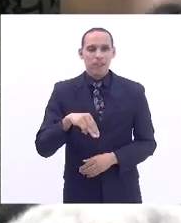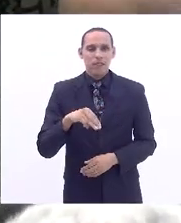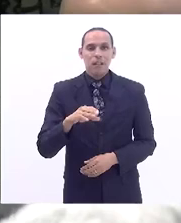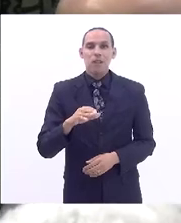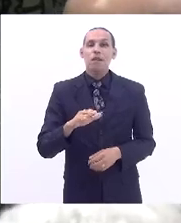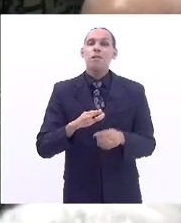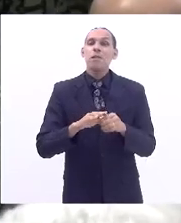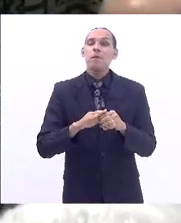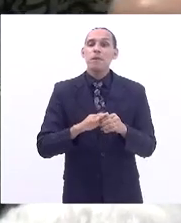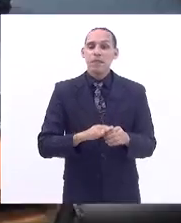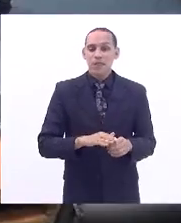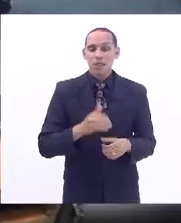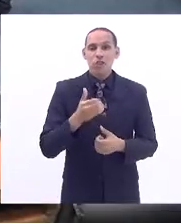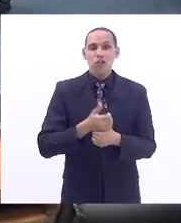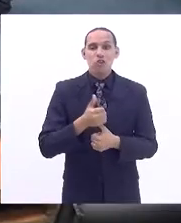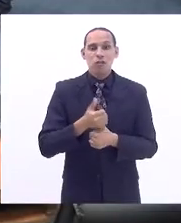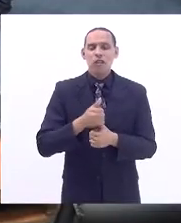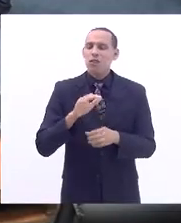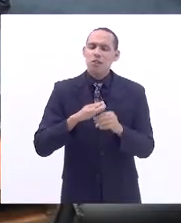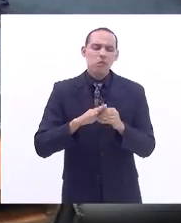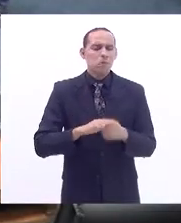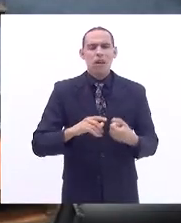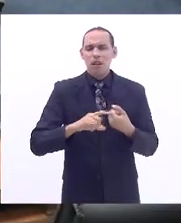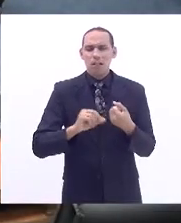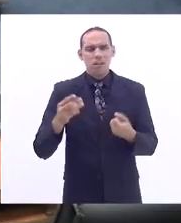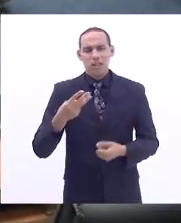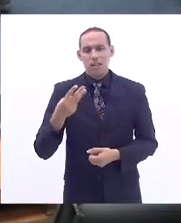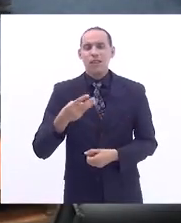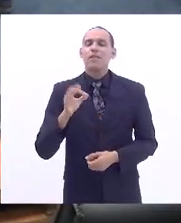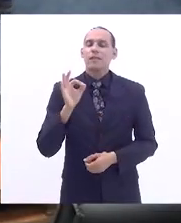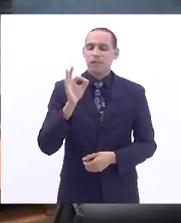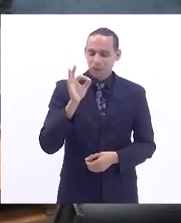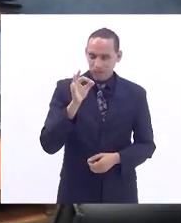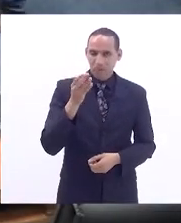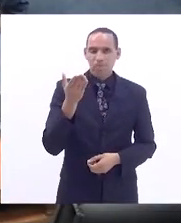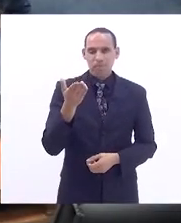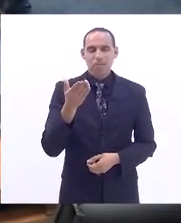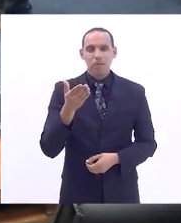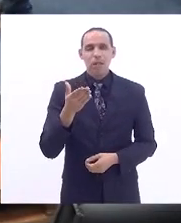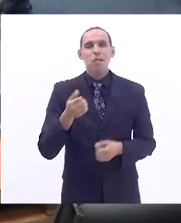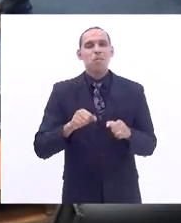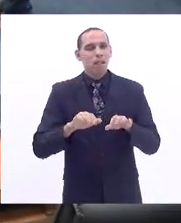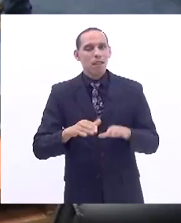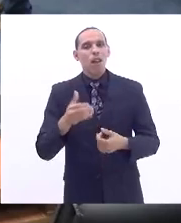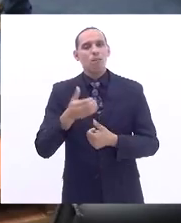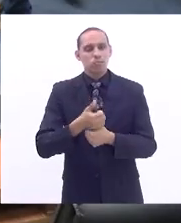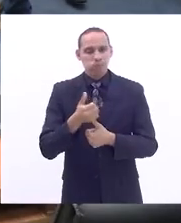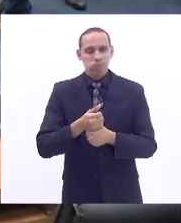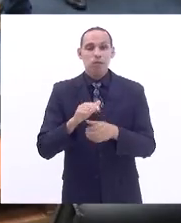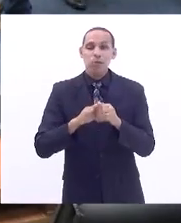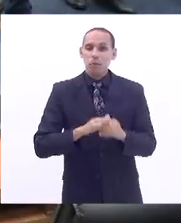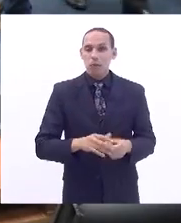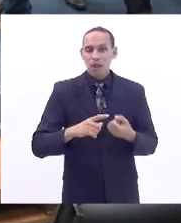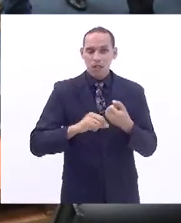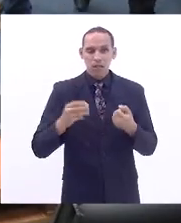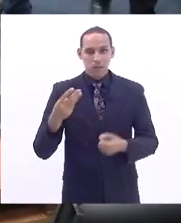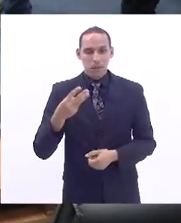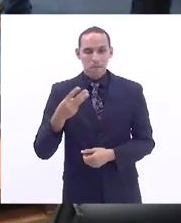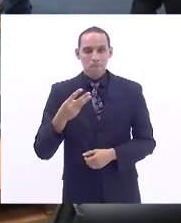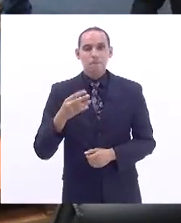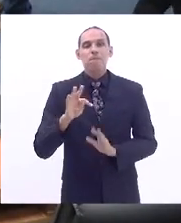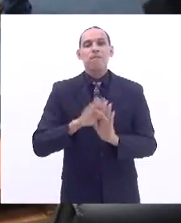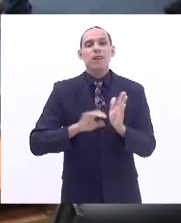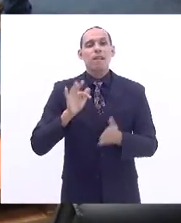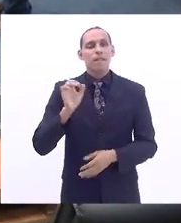suplemento esportivo só suprimiu o artigo 3º piso manter o subjetivo suplemento Artigo terceiro